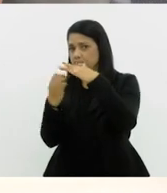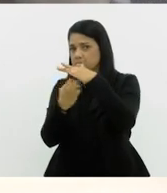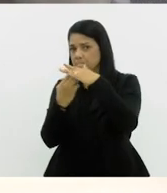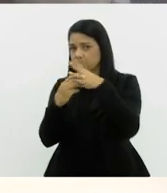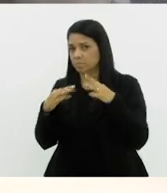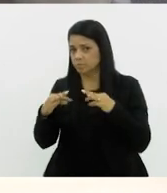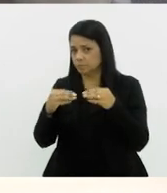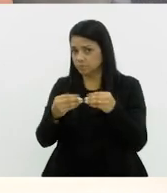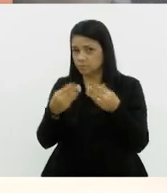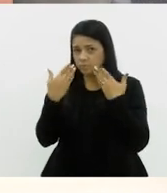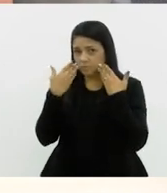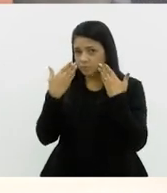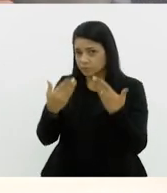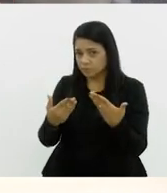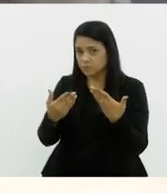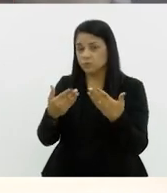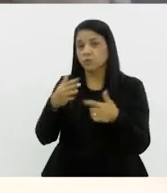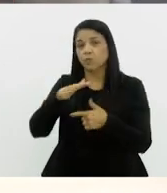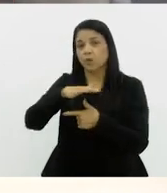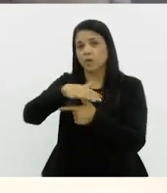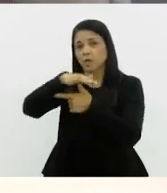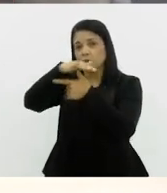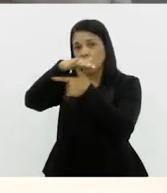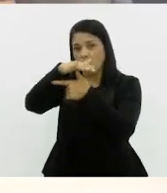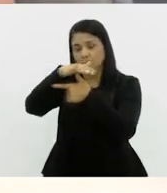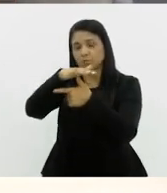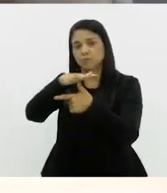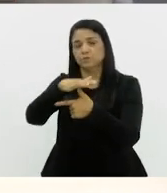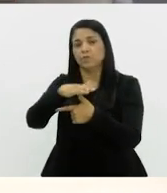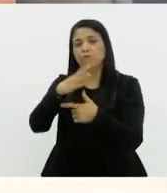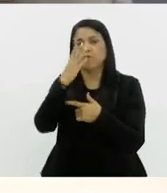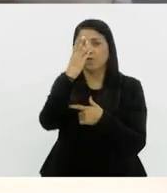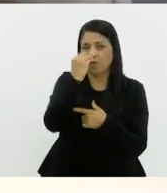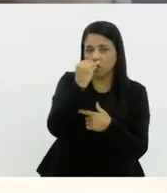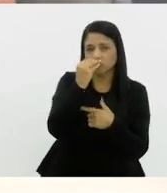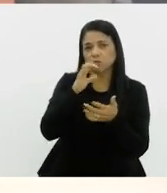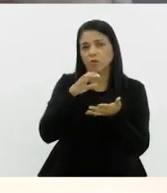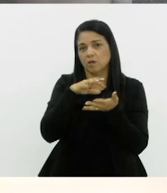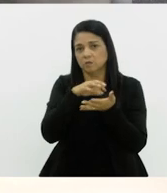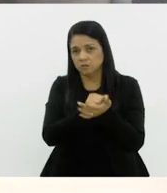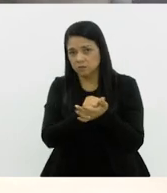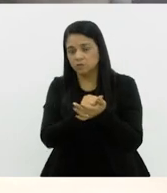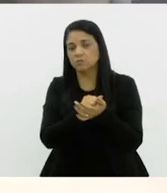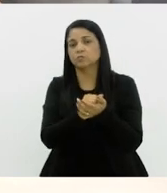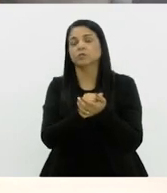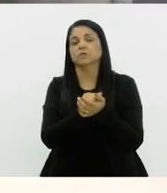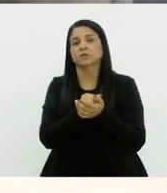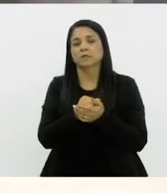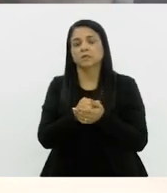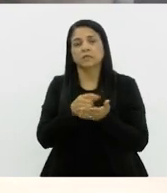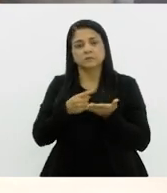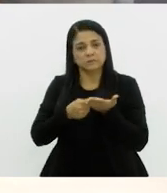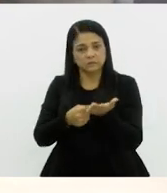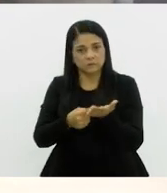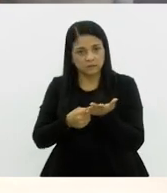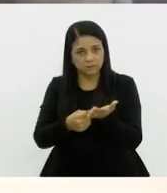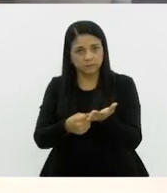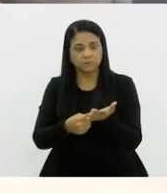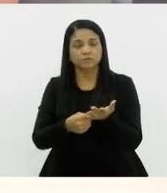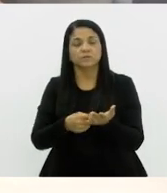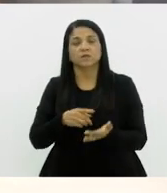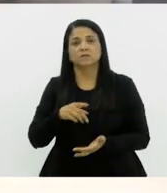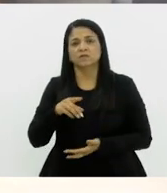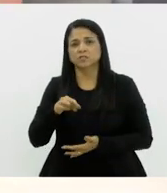torne público os helicópteros que opera com foto, registro e que se comprometam a estar sempre com o transponder